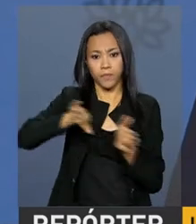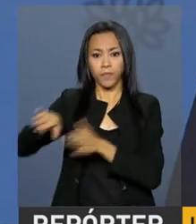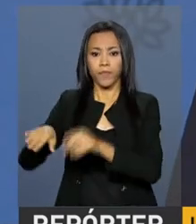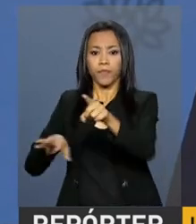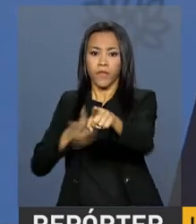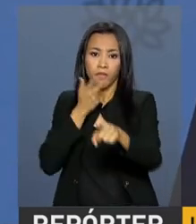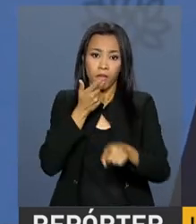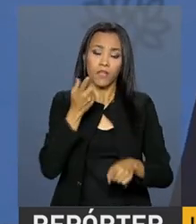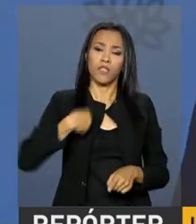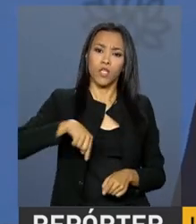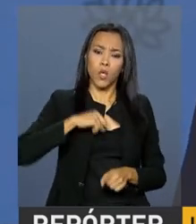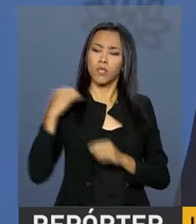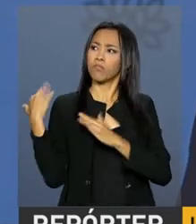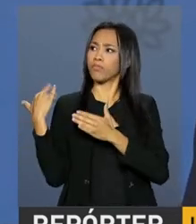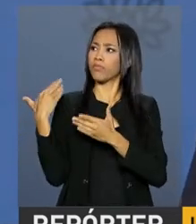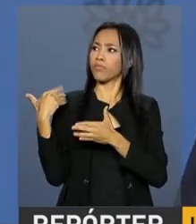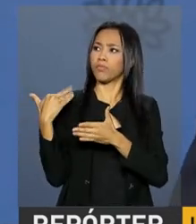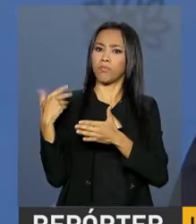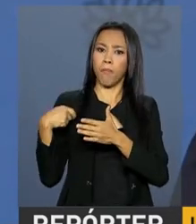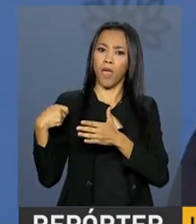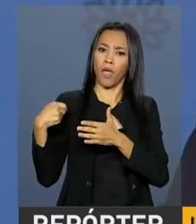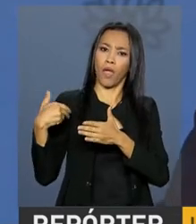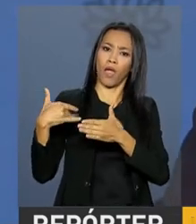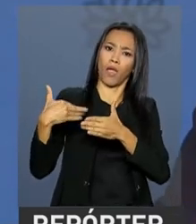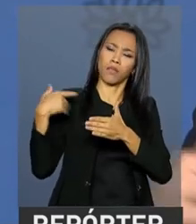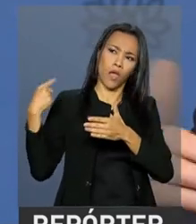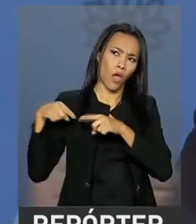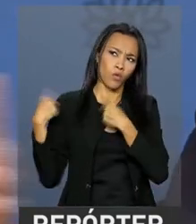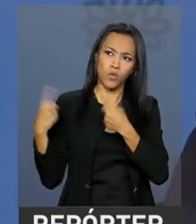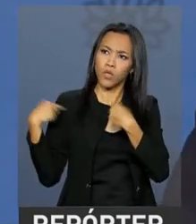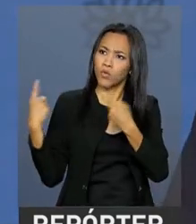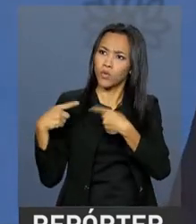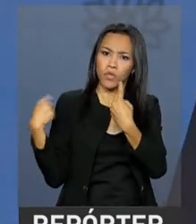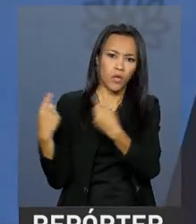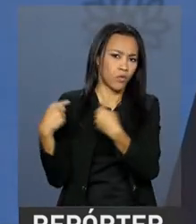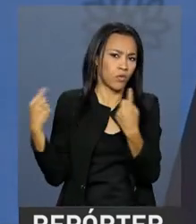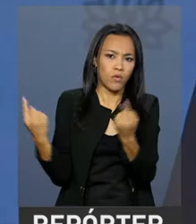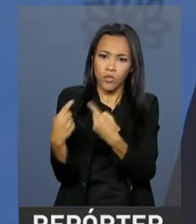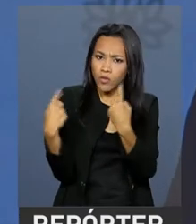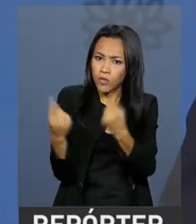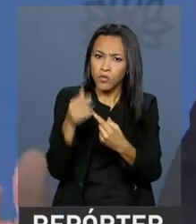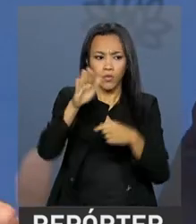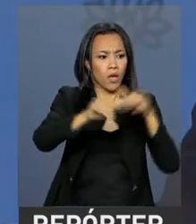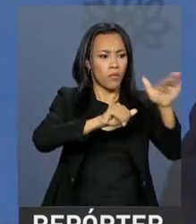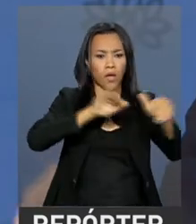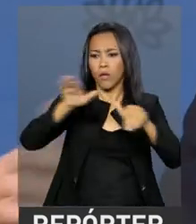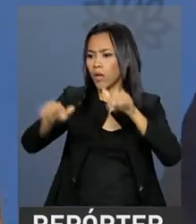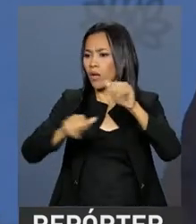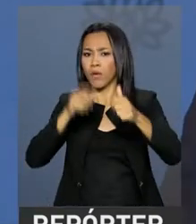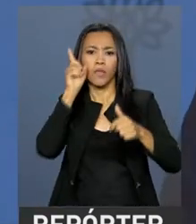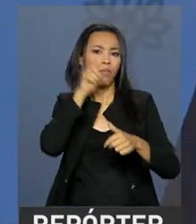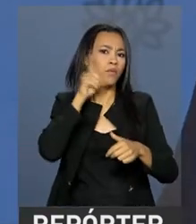já vários meses, reuniões, fizemos reuniões com grupos de parlamentares, 50,